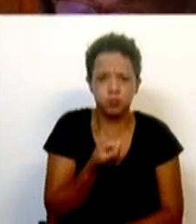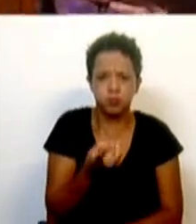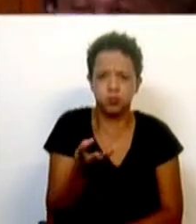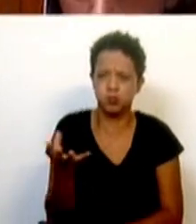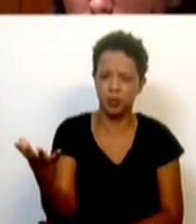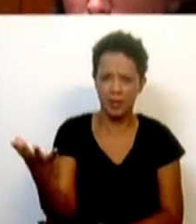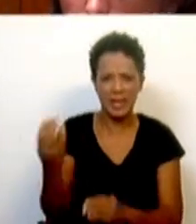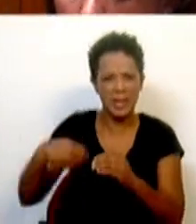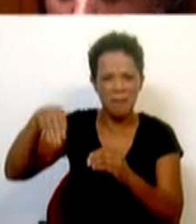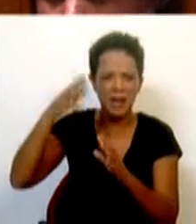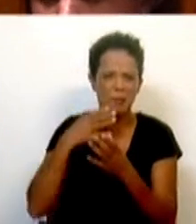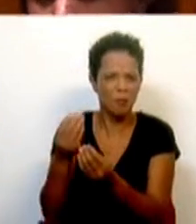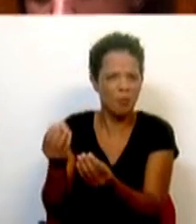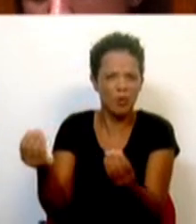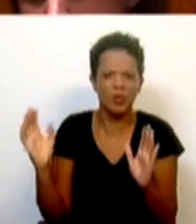mais,